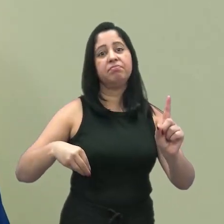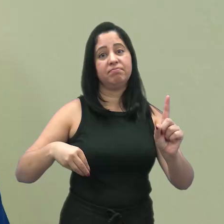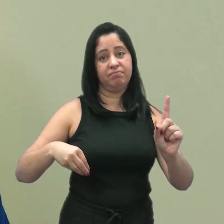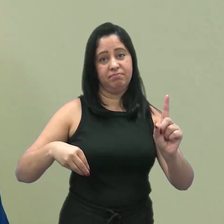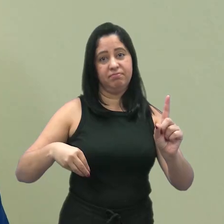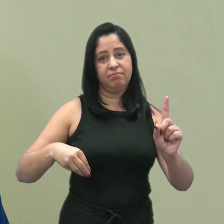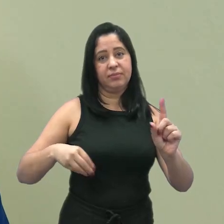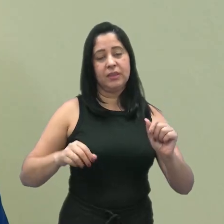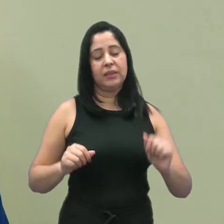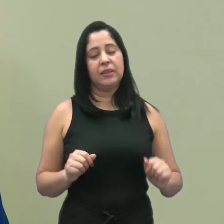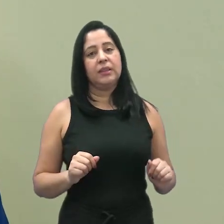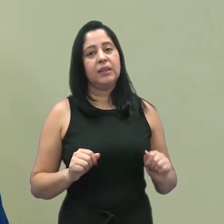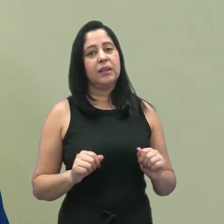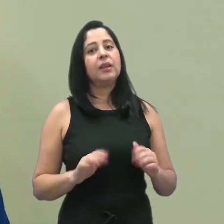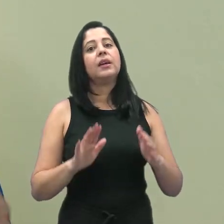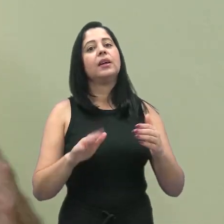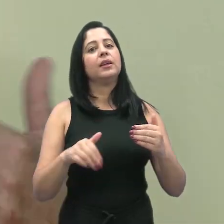encontro.